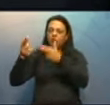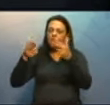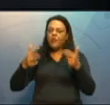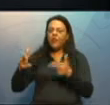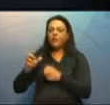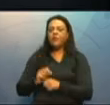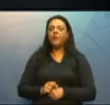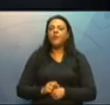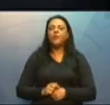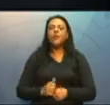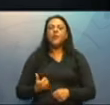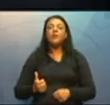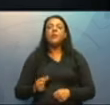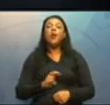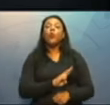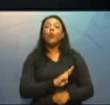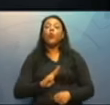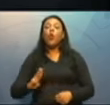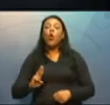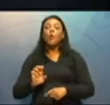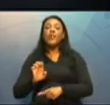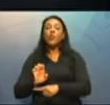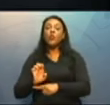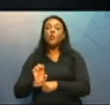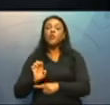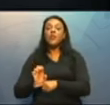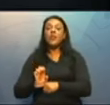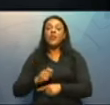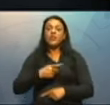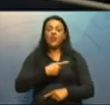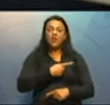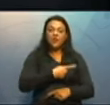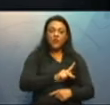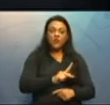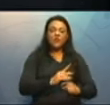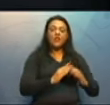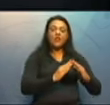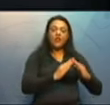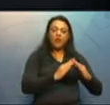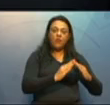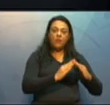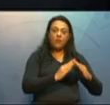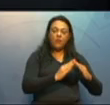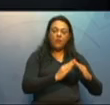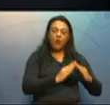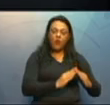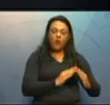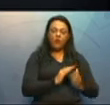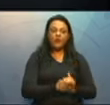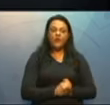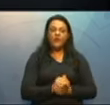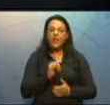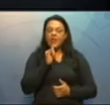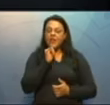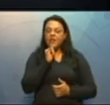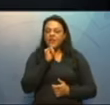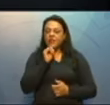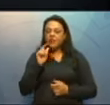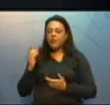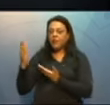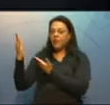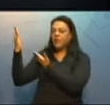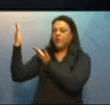vai nomear o estado em que você mora e coloque a sigla. Veja só, já colocamos